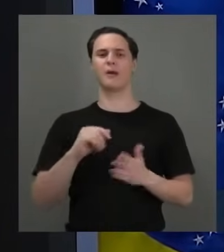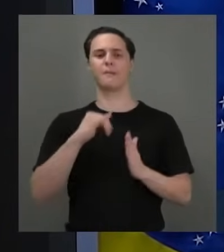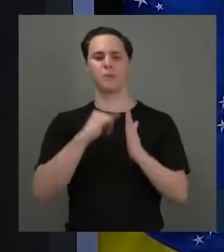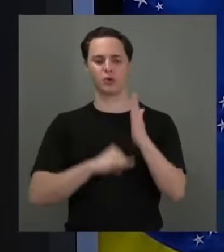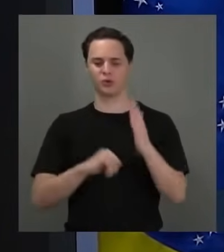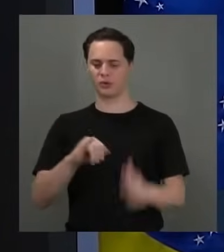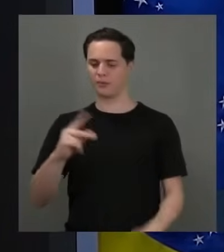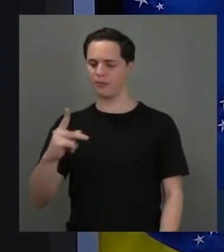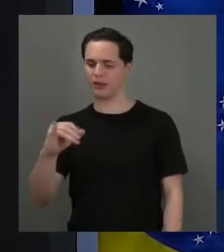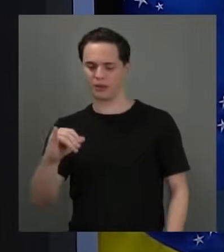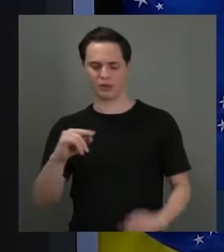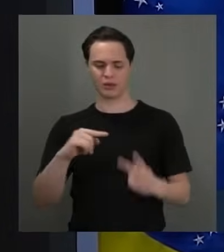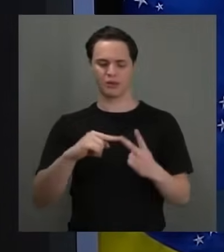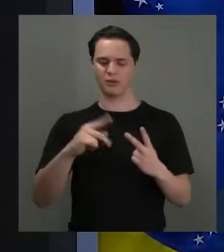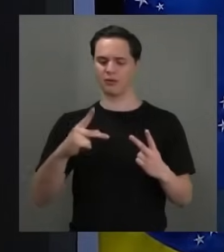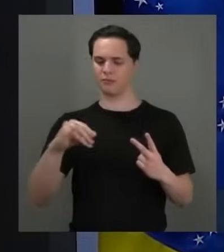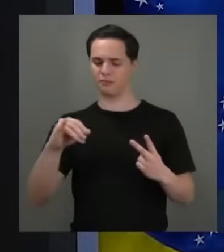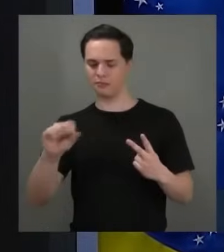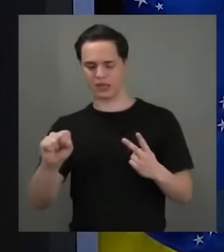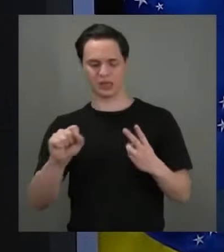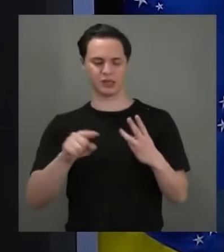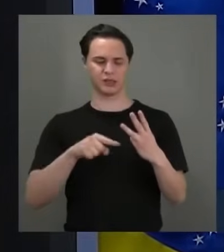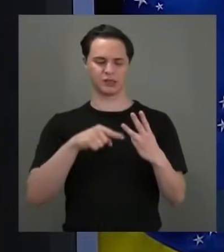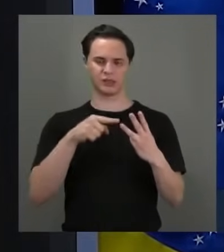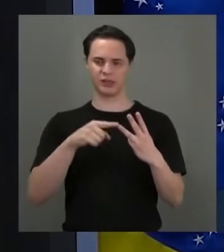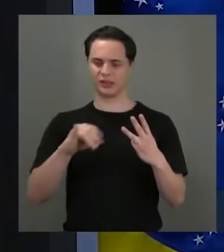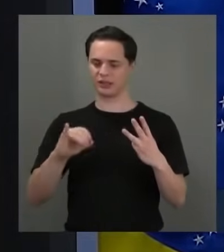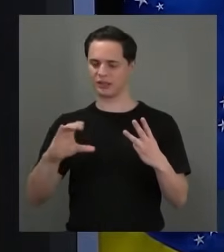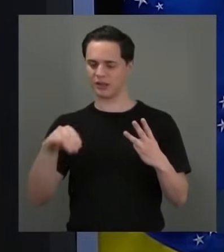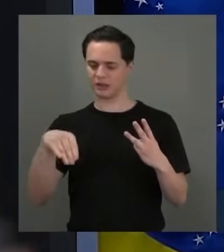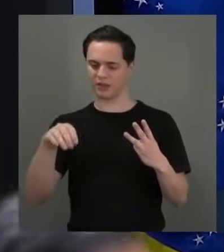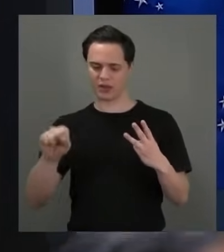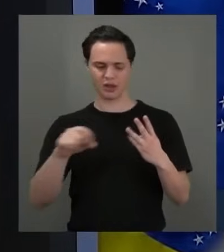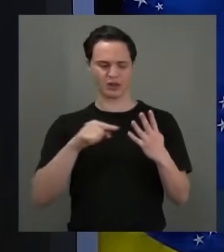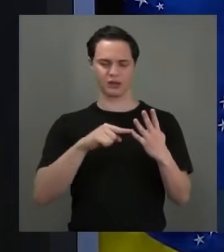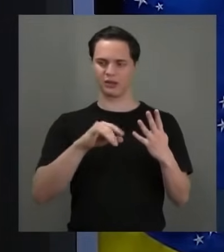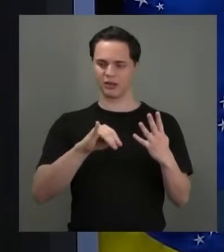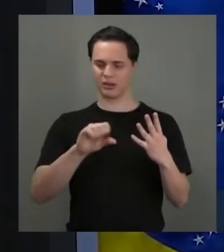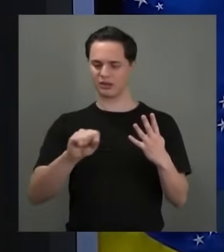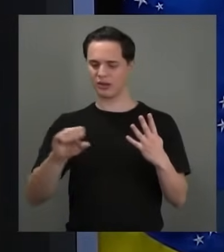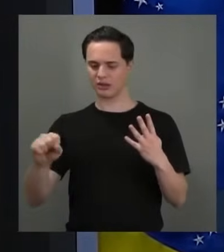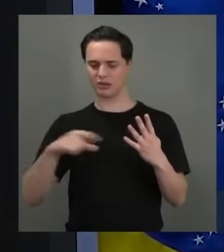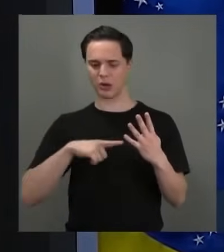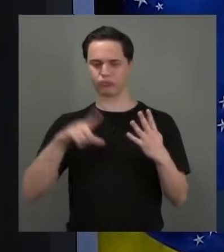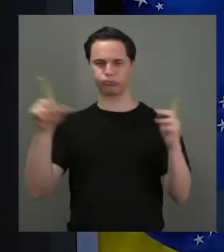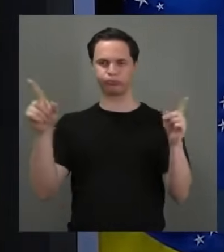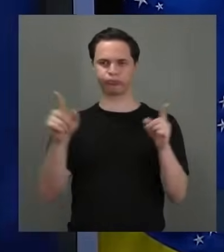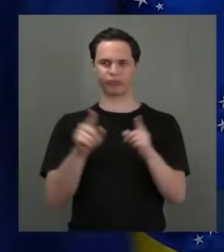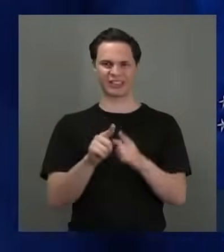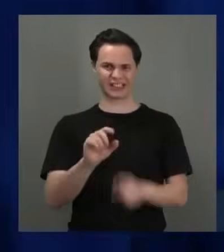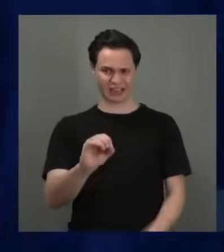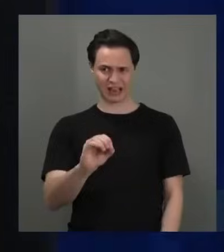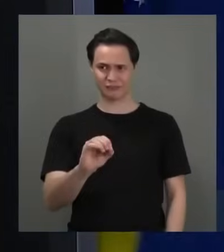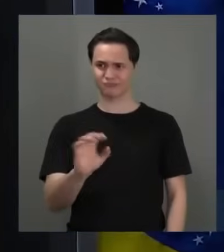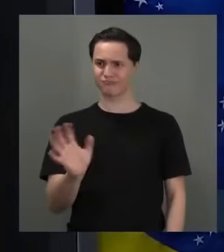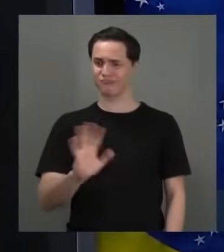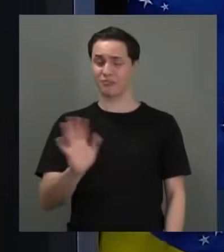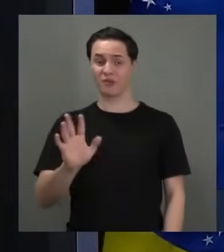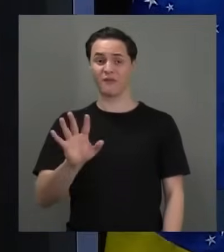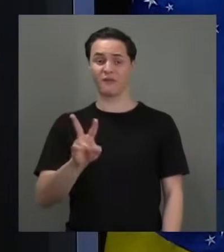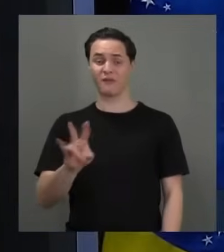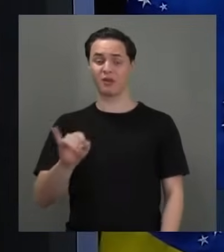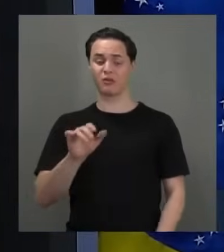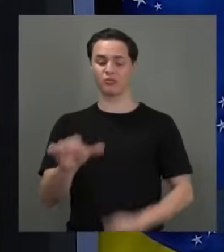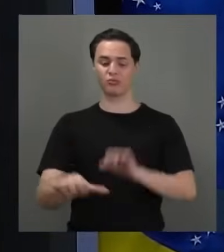PIS, né, o ICMS, o ISS fossem zerados. Eles não vão ser zerados, eles vão ser transformados em